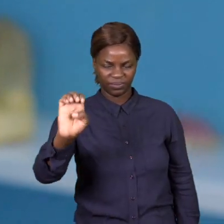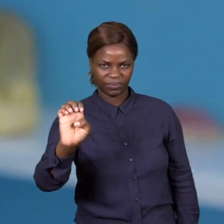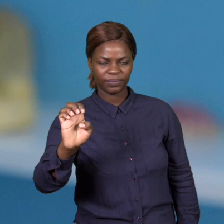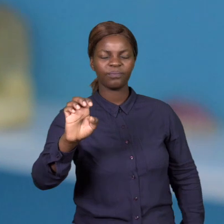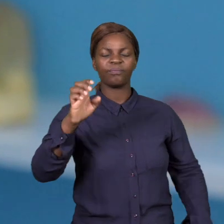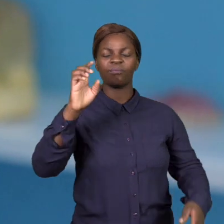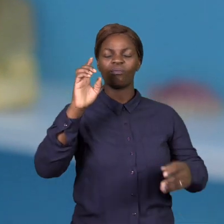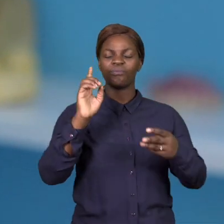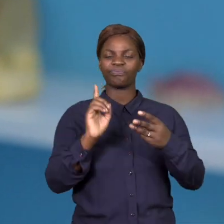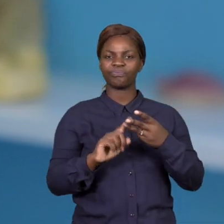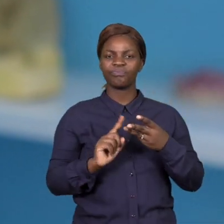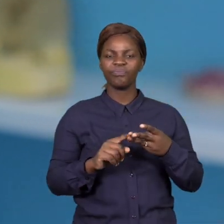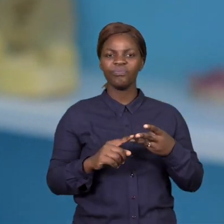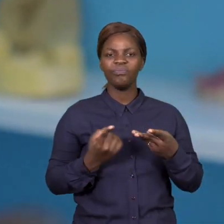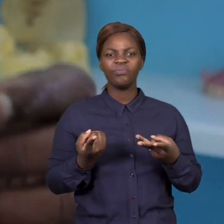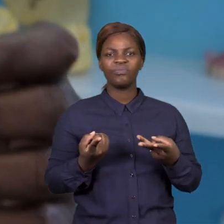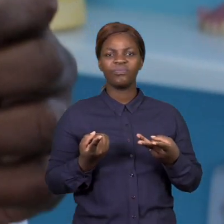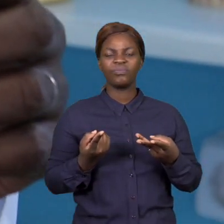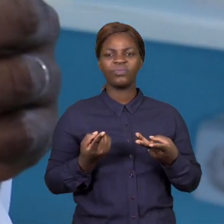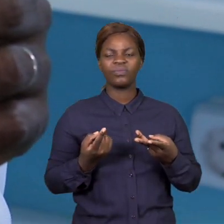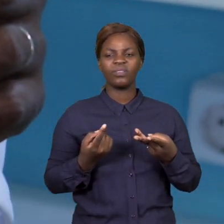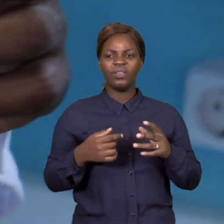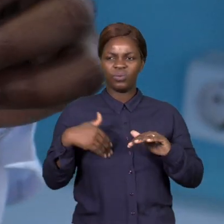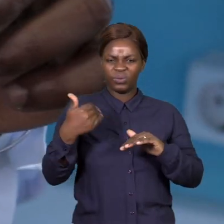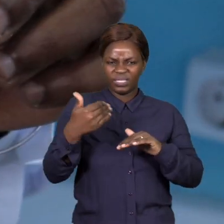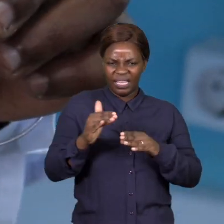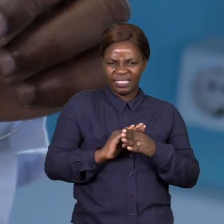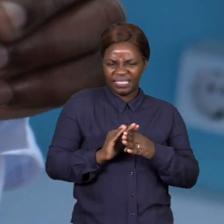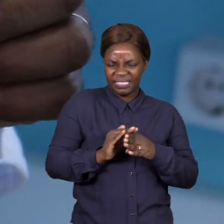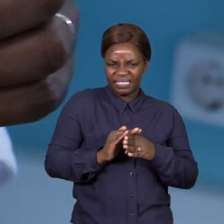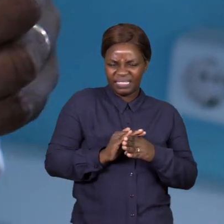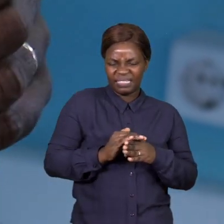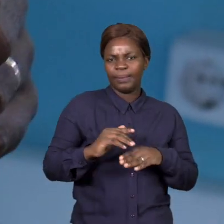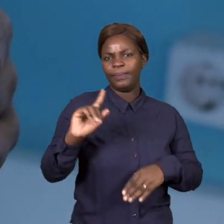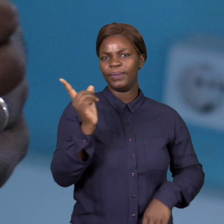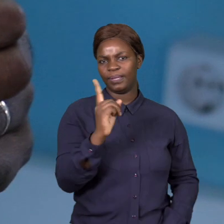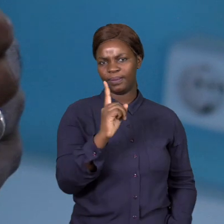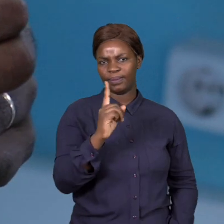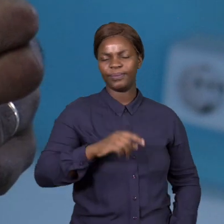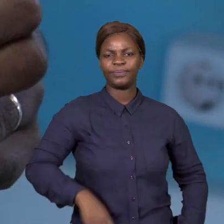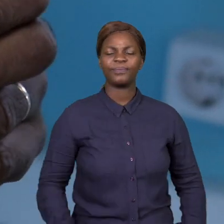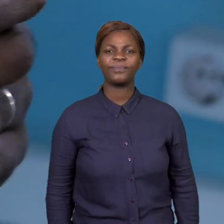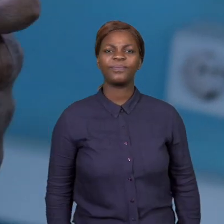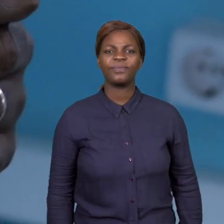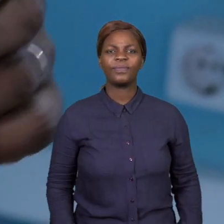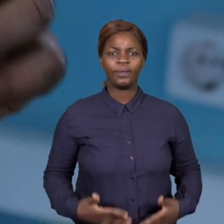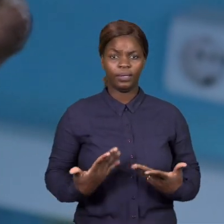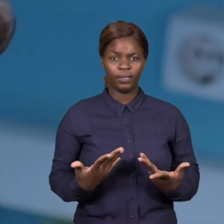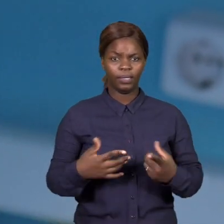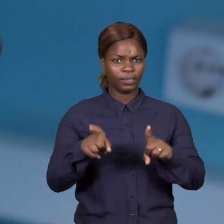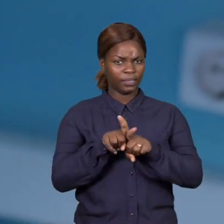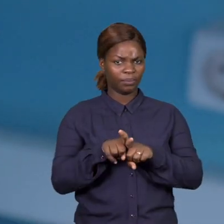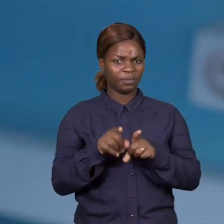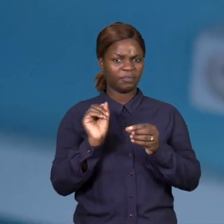mas com uma certa flexibilidade, criando uma aparência melhor enquanto retentores, porque não vão se